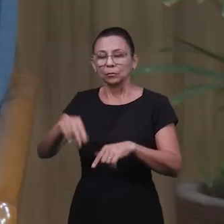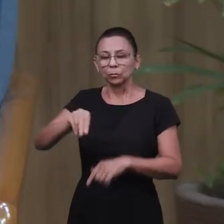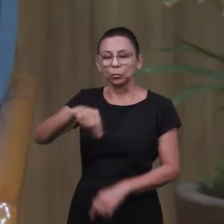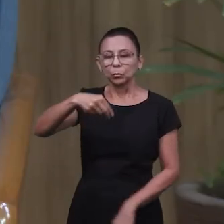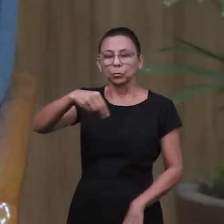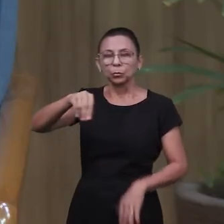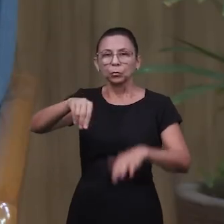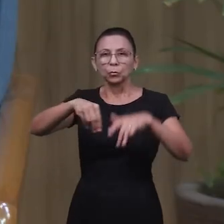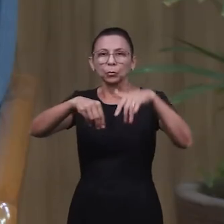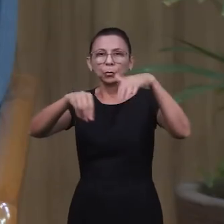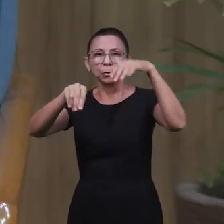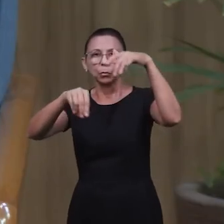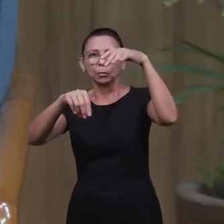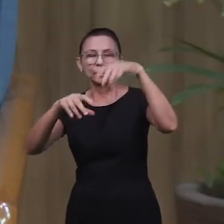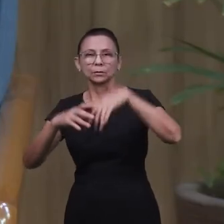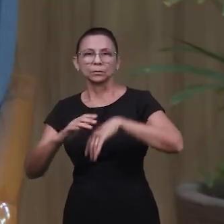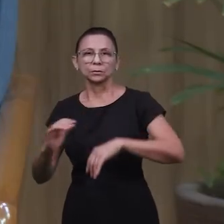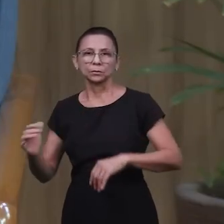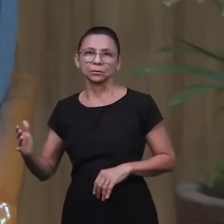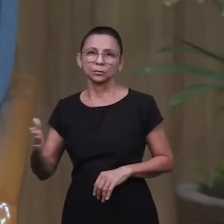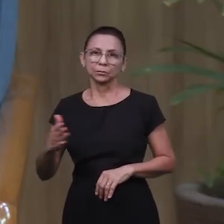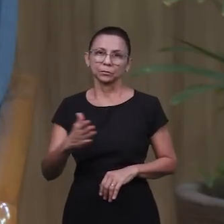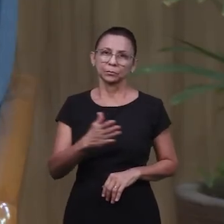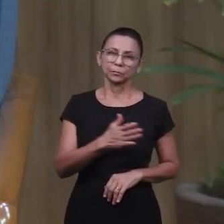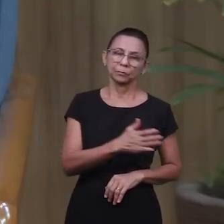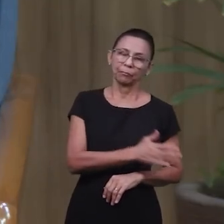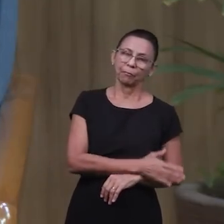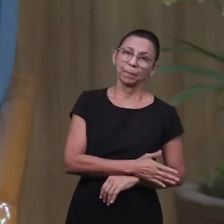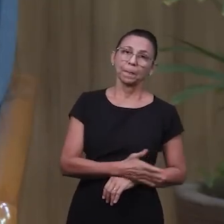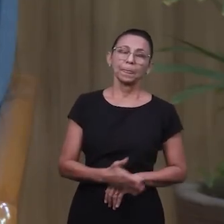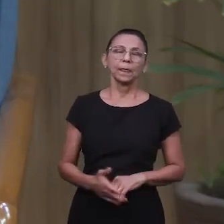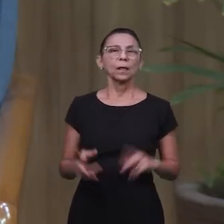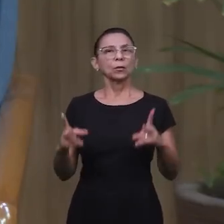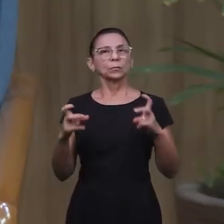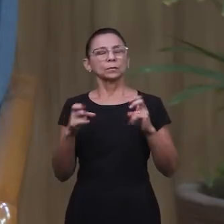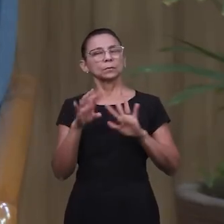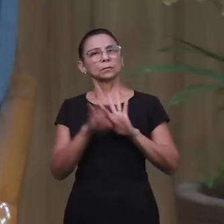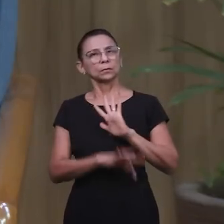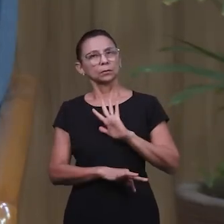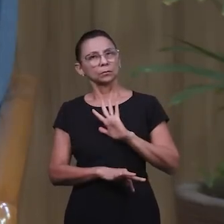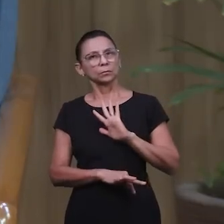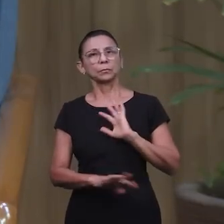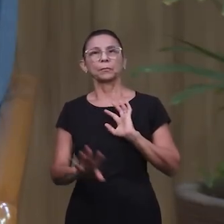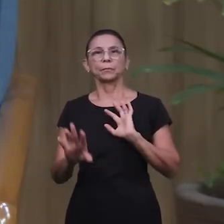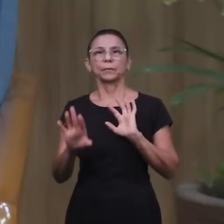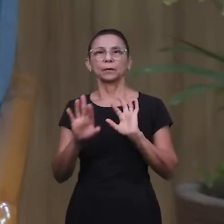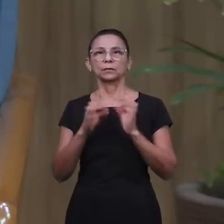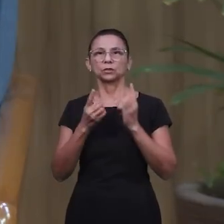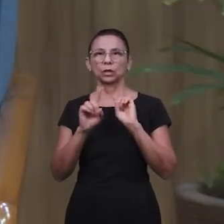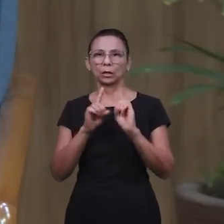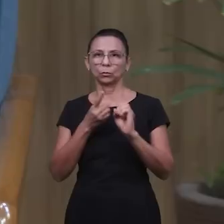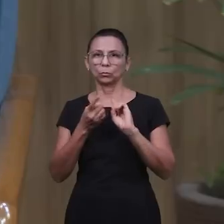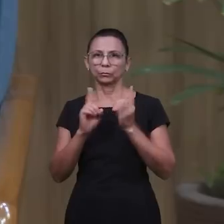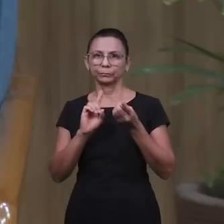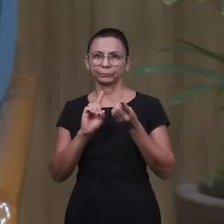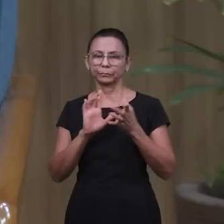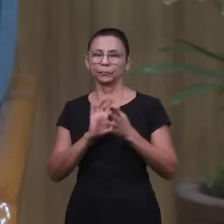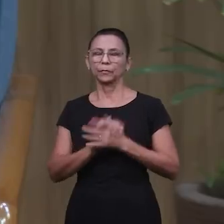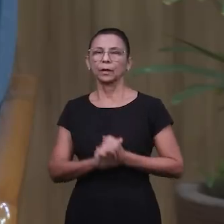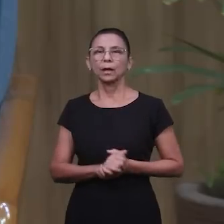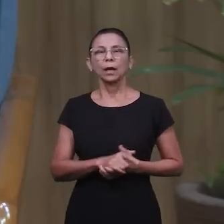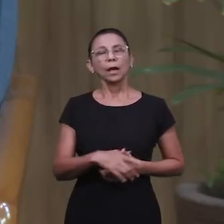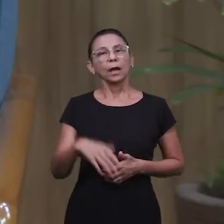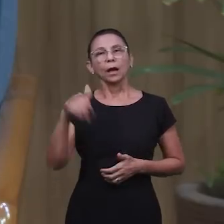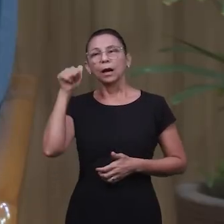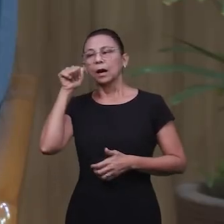dos capítulos que nós estamos aprendendo um diálogo. Ora, o noivo fala à